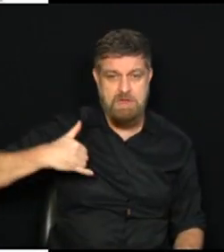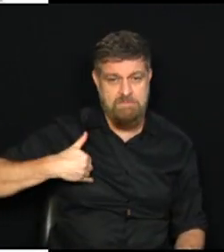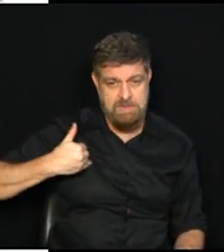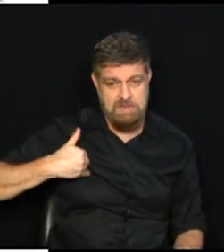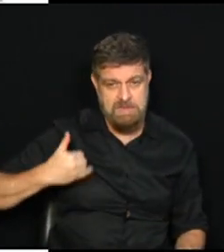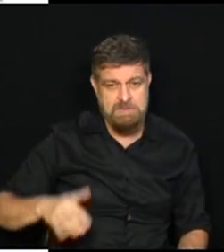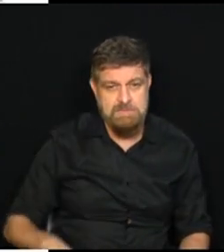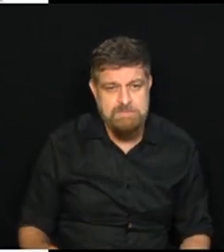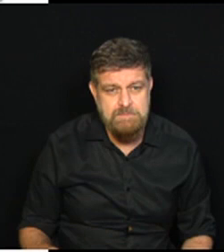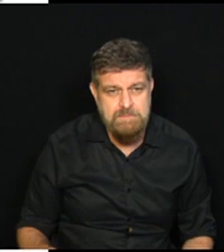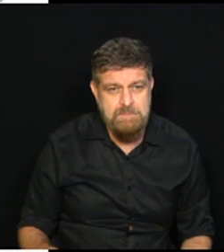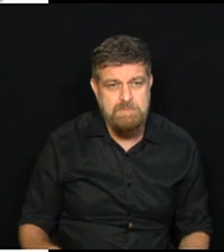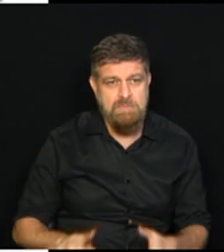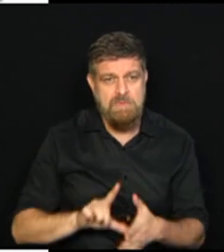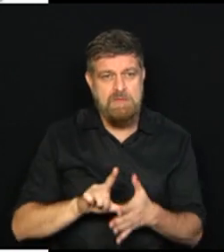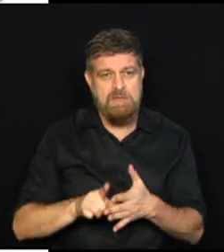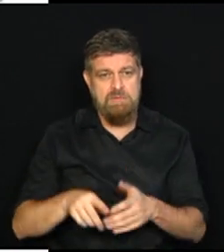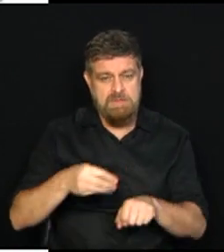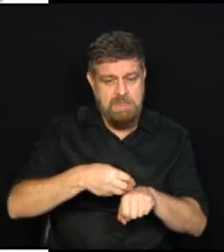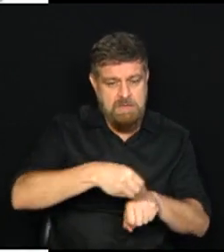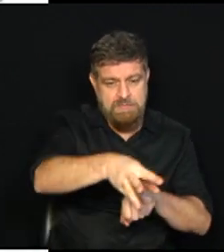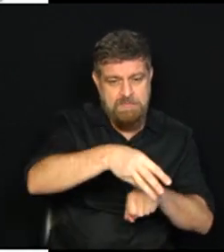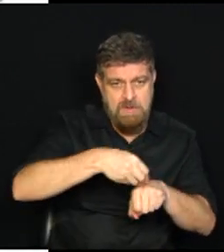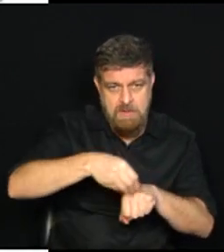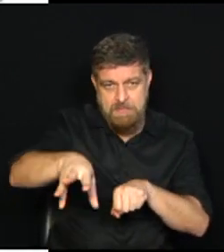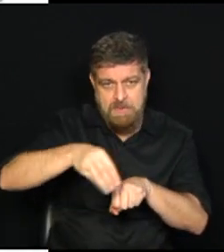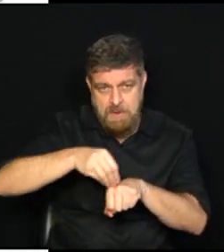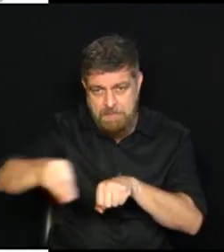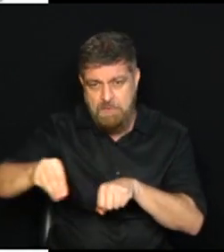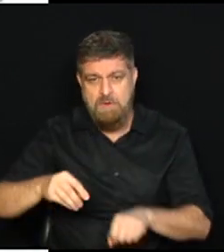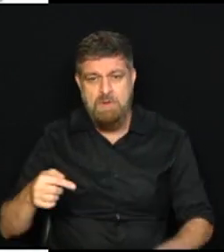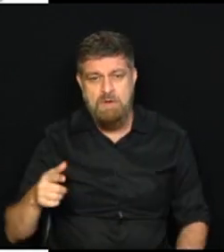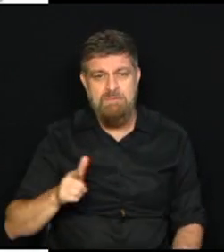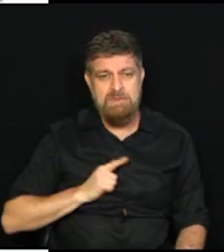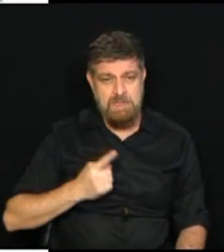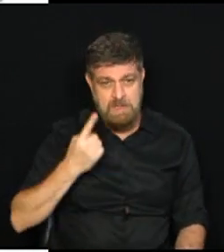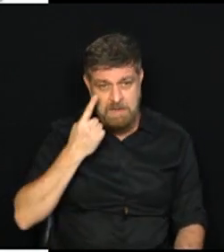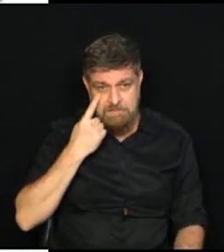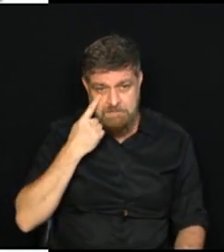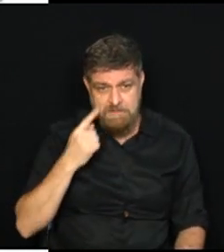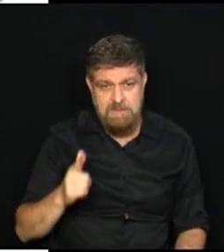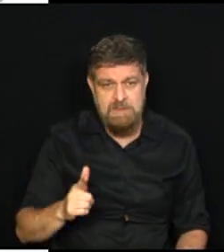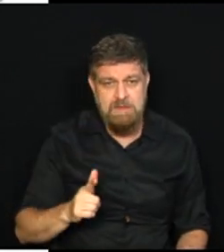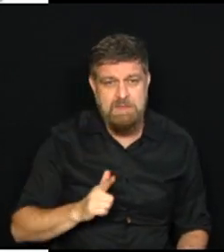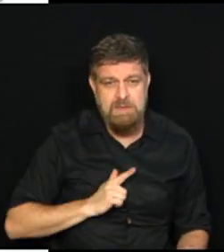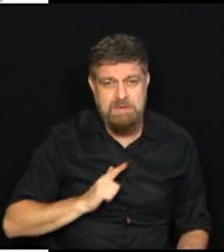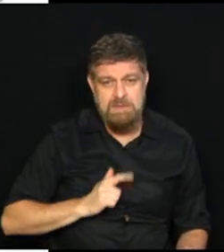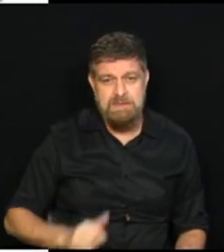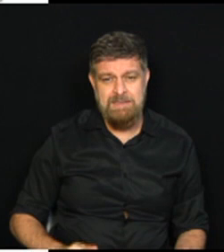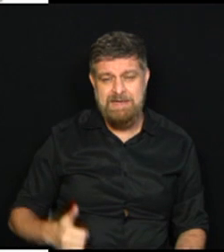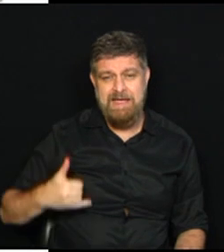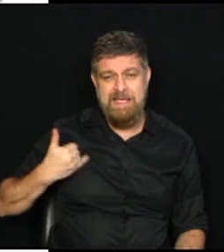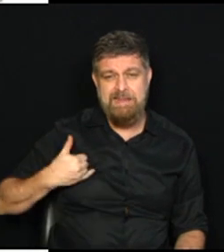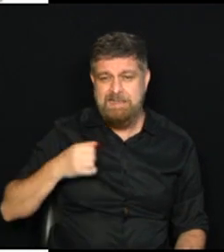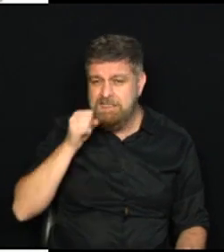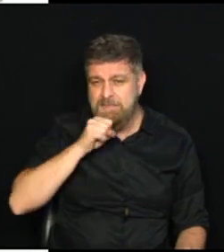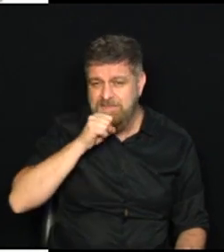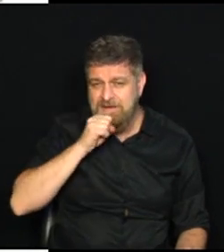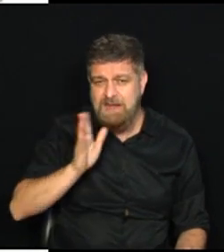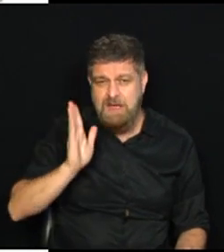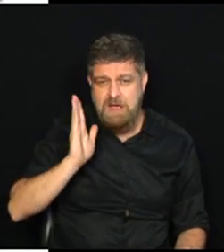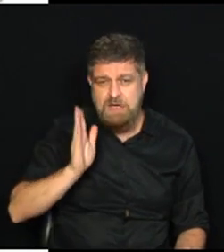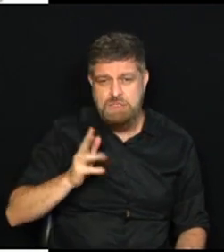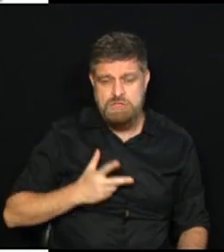Bom, daí na distribuição de imunobiológicos, vocês podem ver que os mais velhos já foram aplicados a